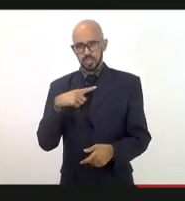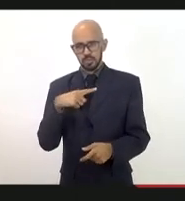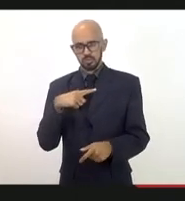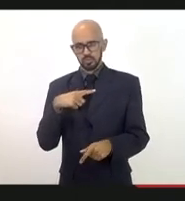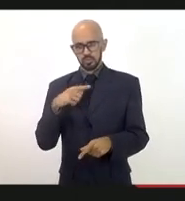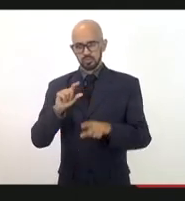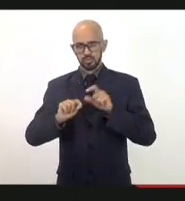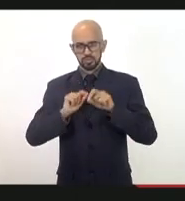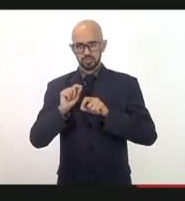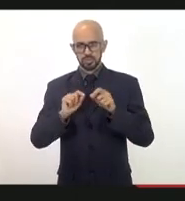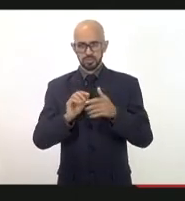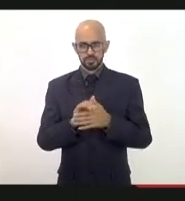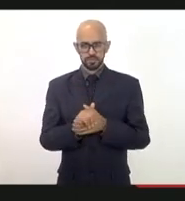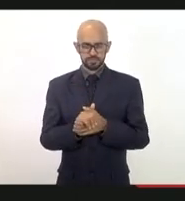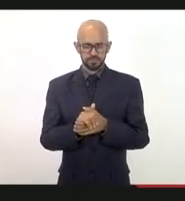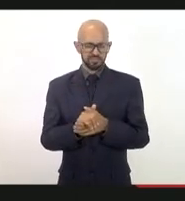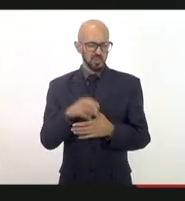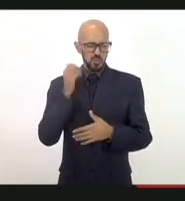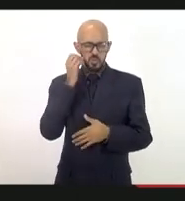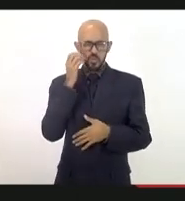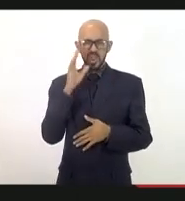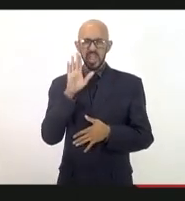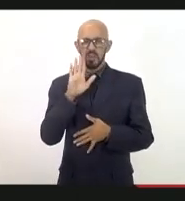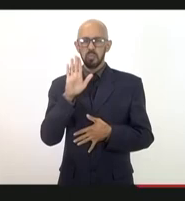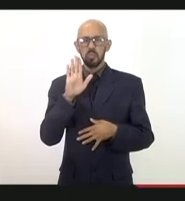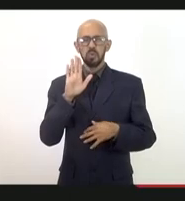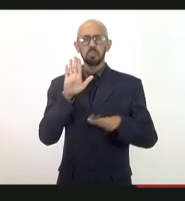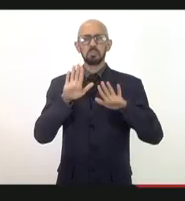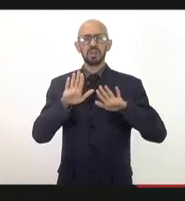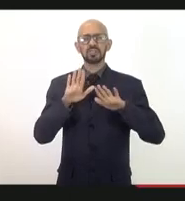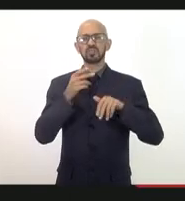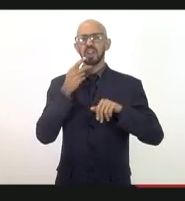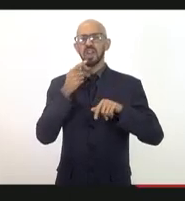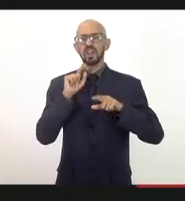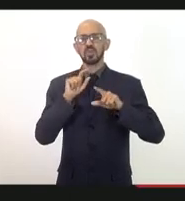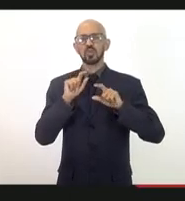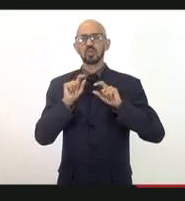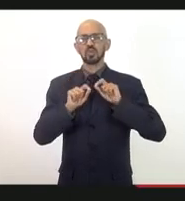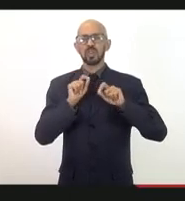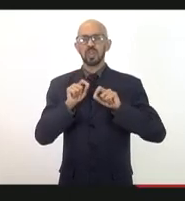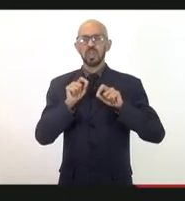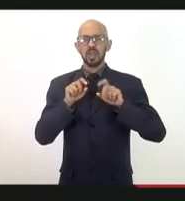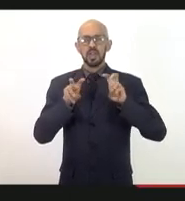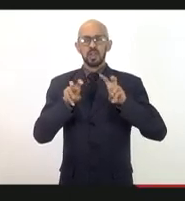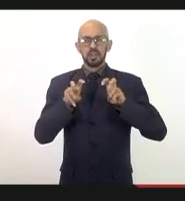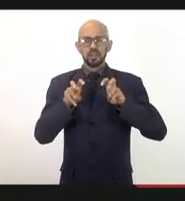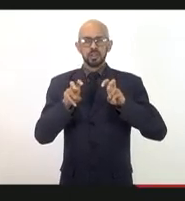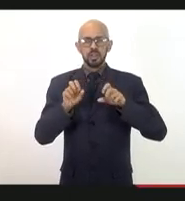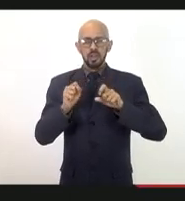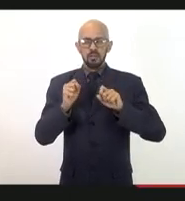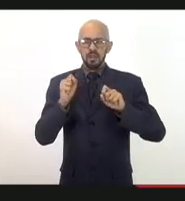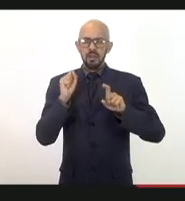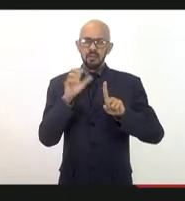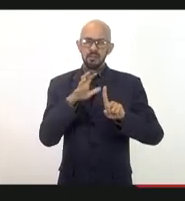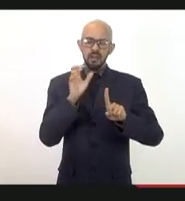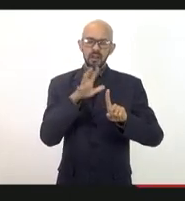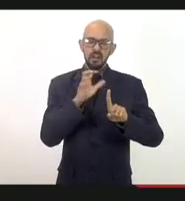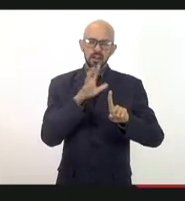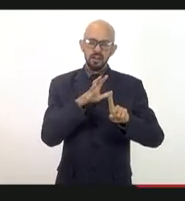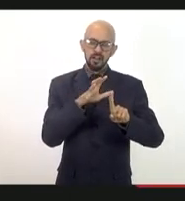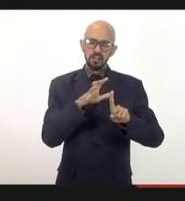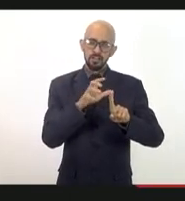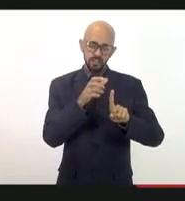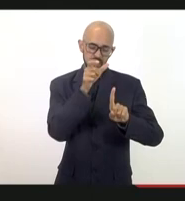eu acho que, eu não me lembro quem foi que falou, mas falaram em relação à questão do contágio. Hoje a gente tem um problema muito